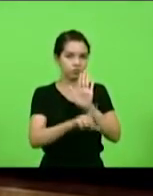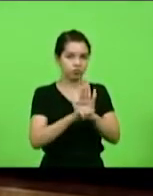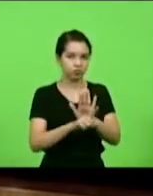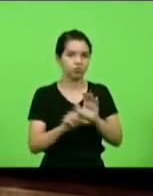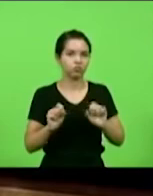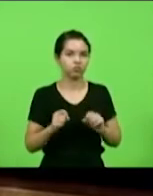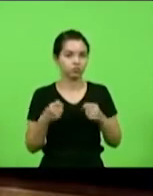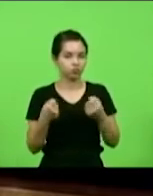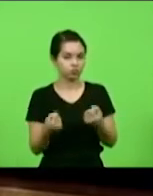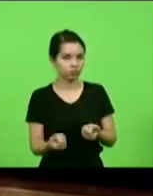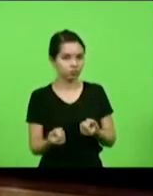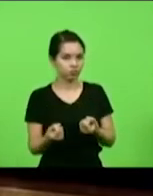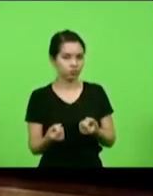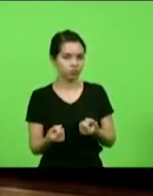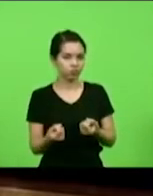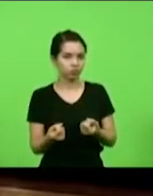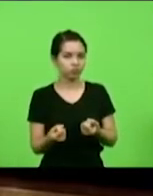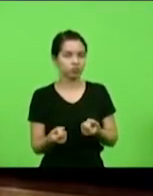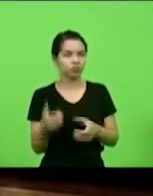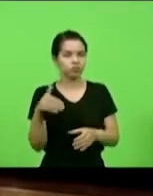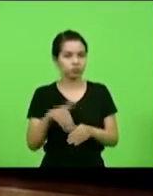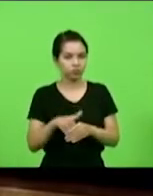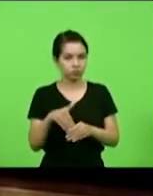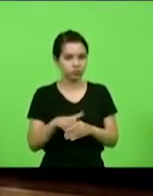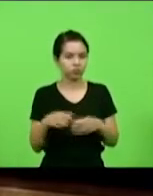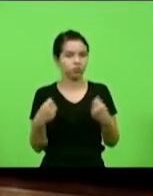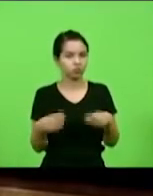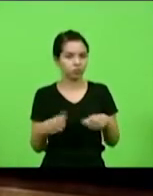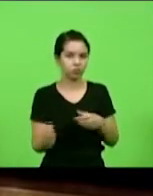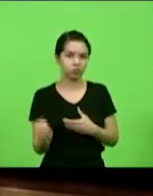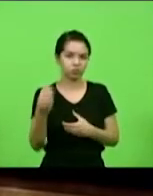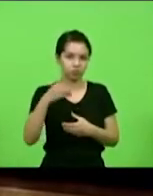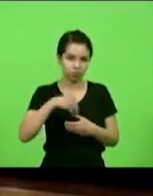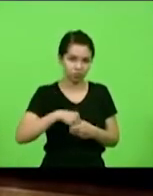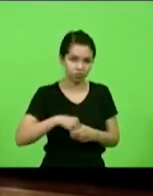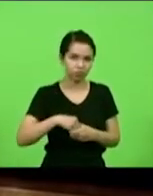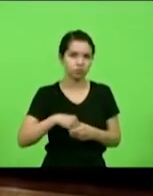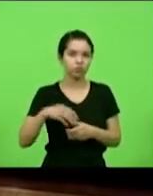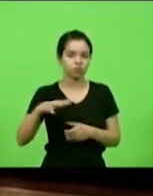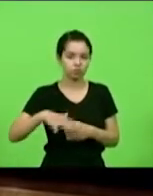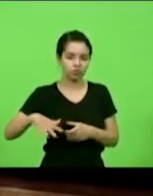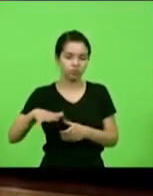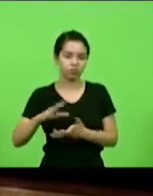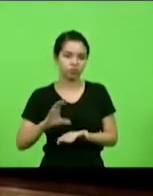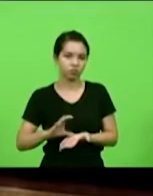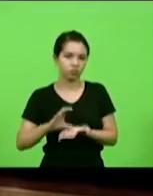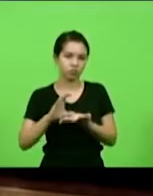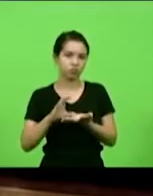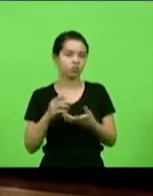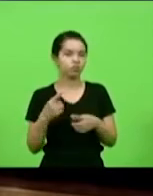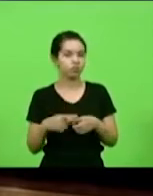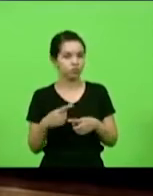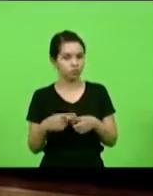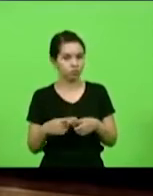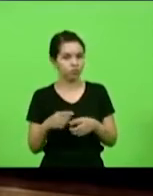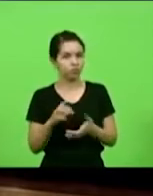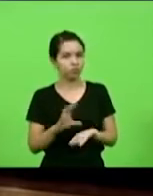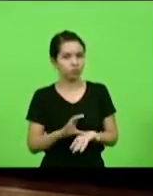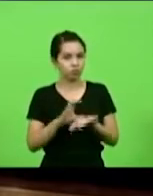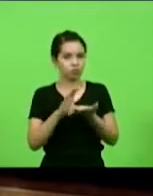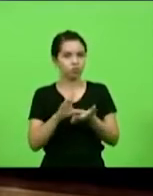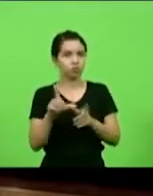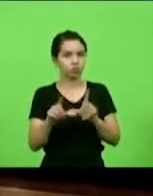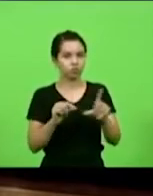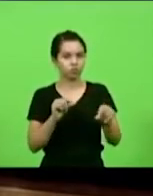ela se dê dentro do próprio conselho, já que os conselhos são eleitos por seus pares